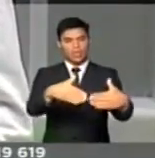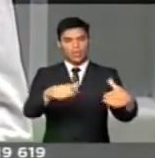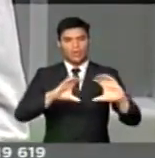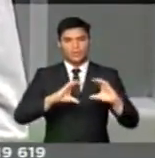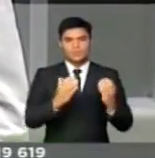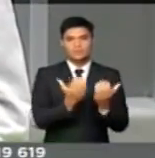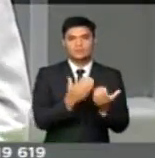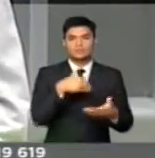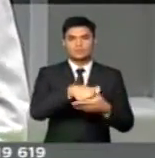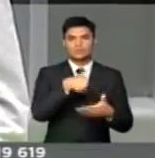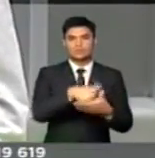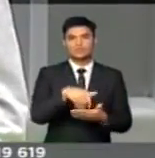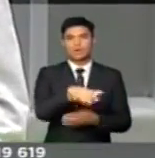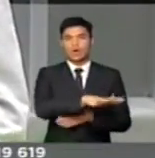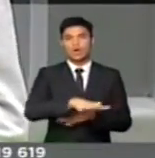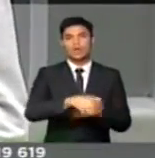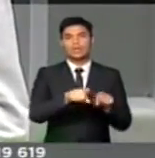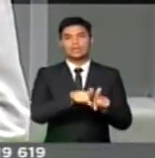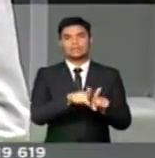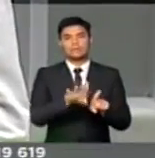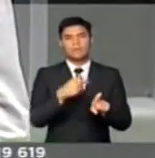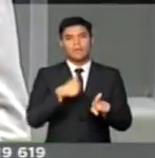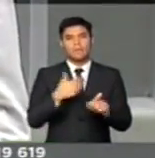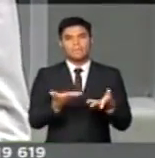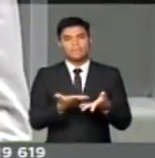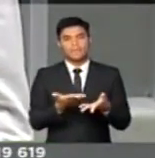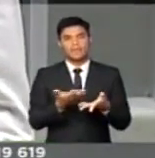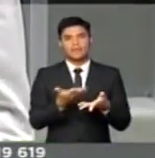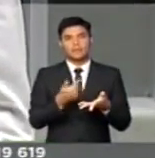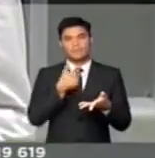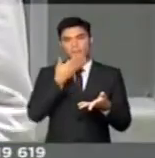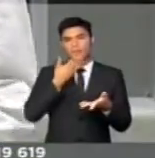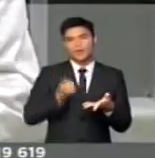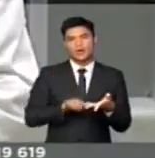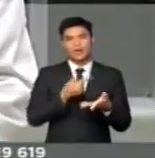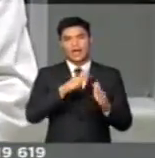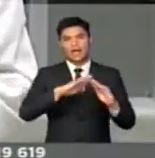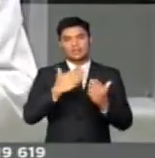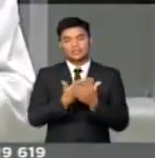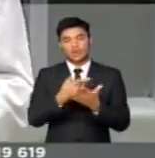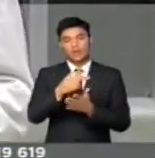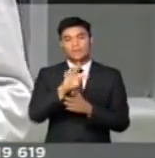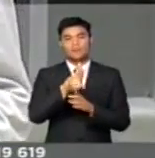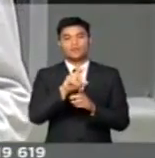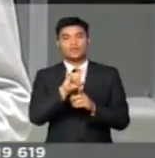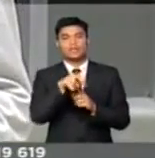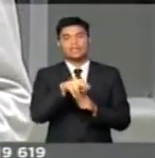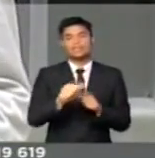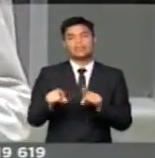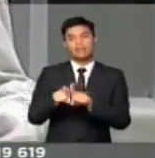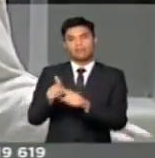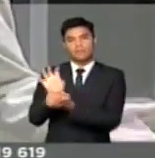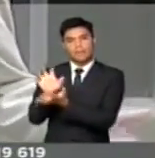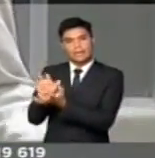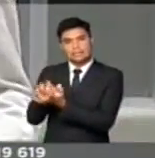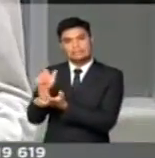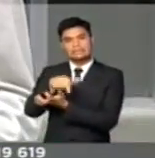for necessário, aumentamos também essas emendas para melhorar a escola de Petrolina, a escola de Recife e